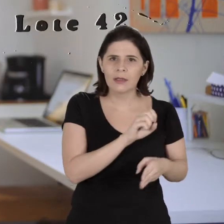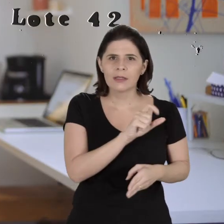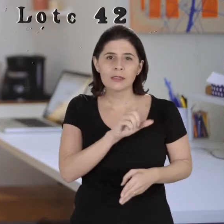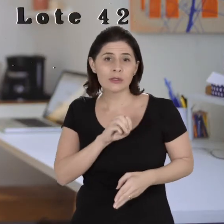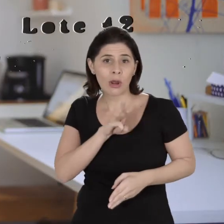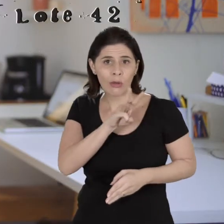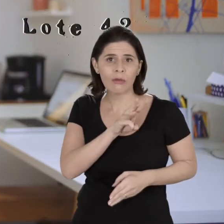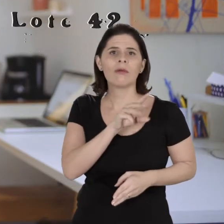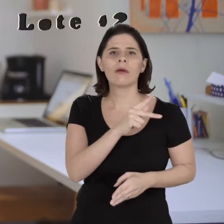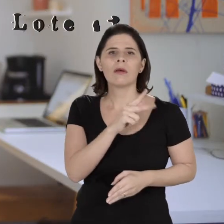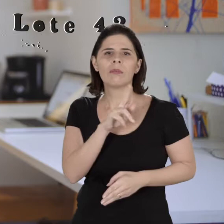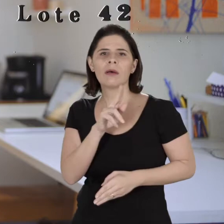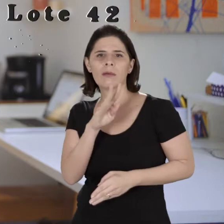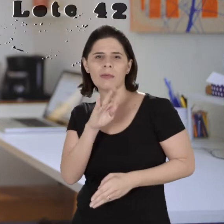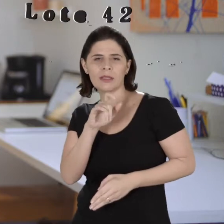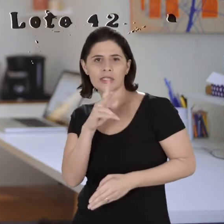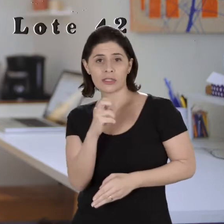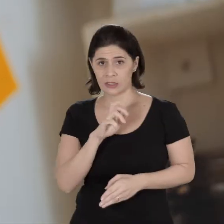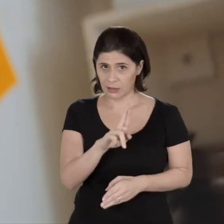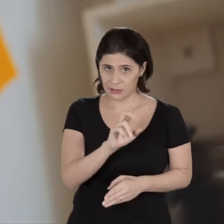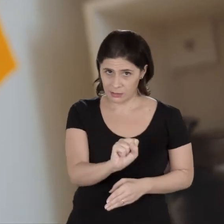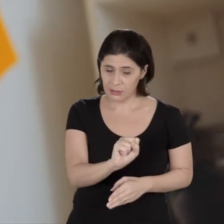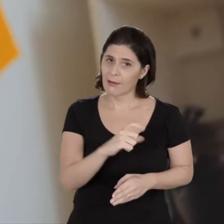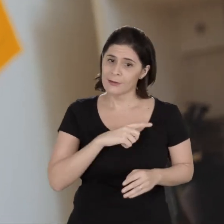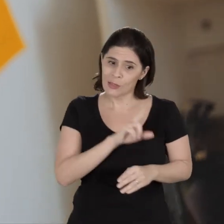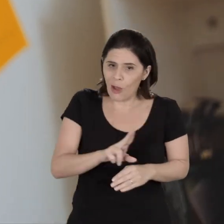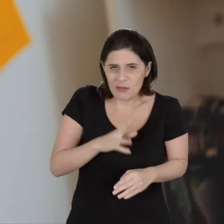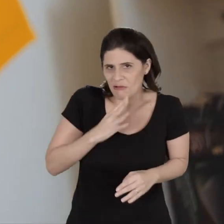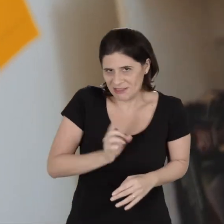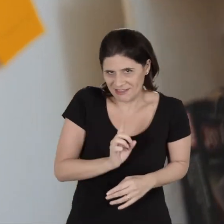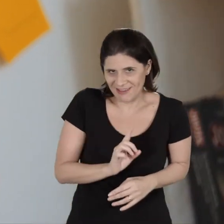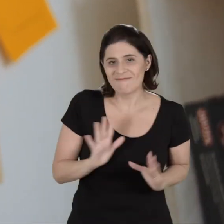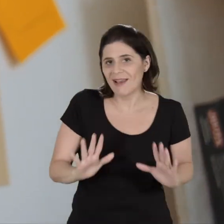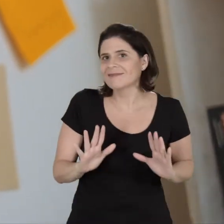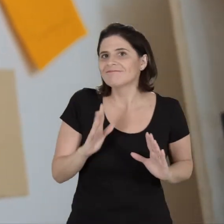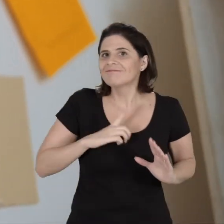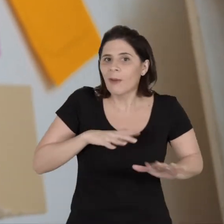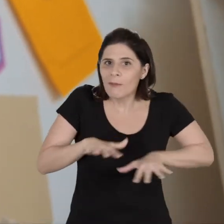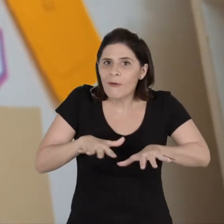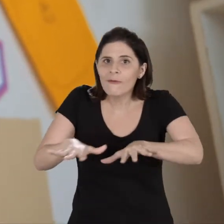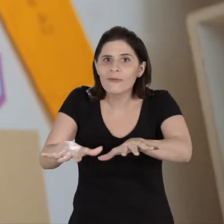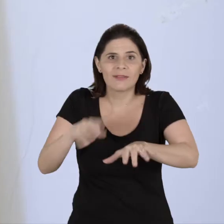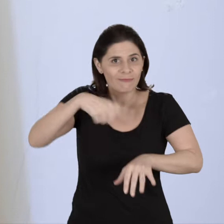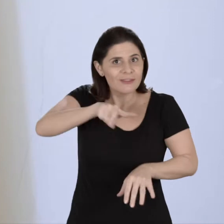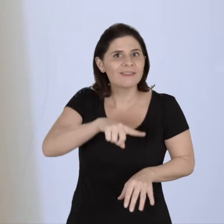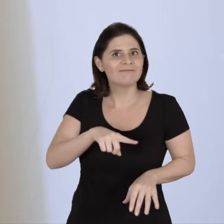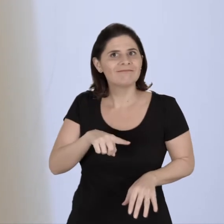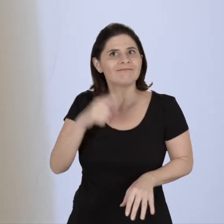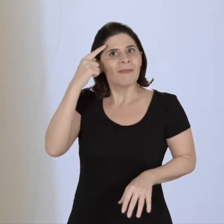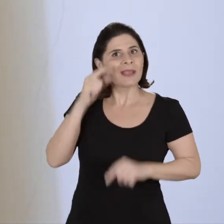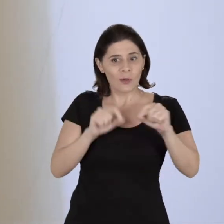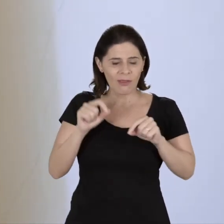desse nomezinho marqueteiro aí, agora a gente pode se descrever assim. E existe esse movimento aí que vocês estão conversando, que é